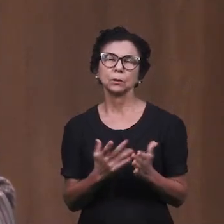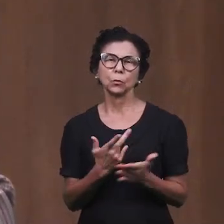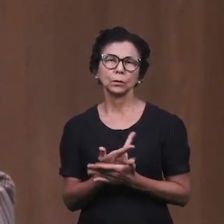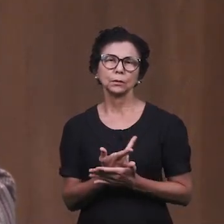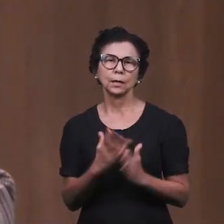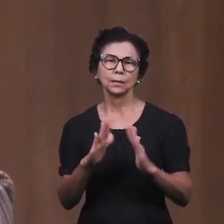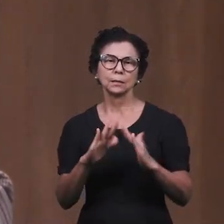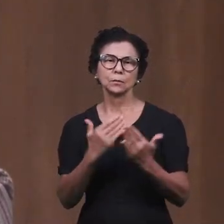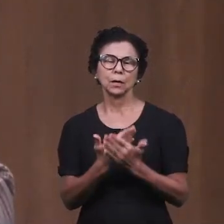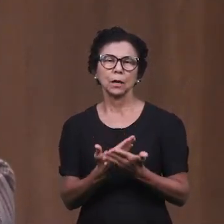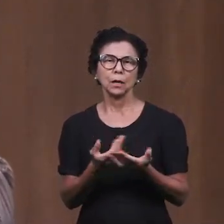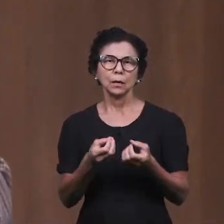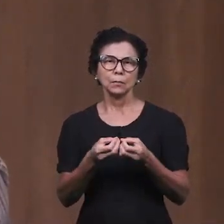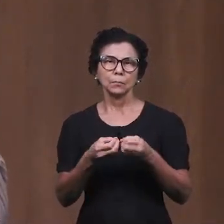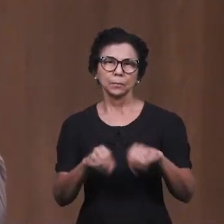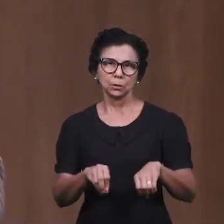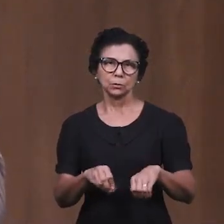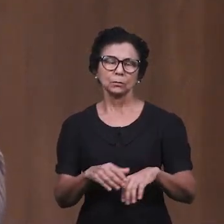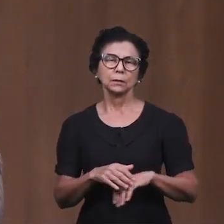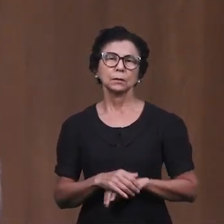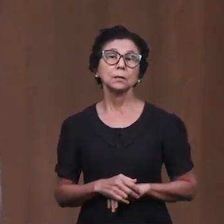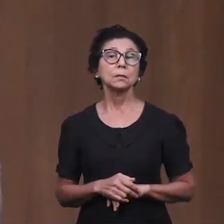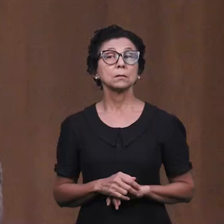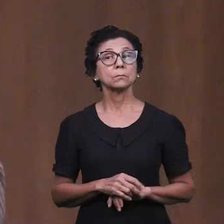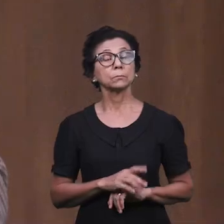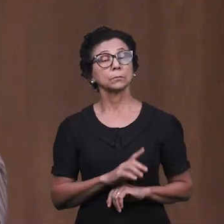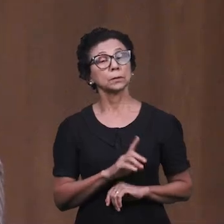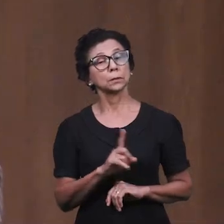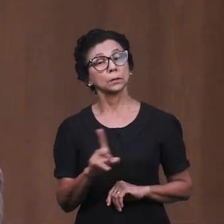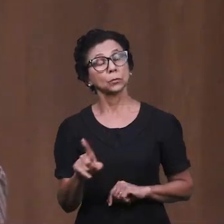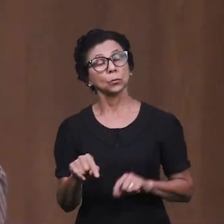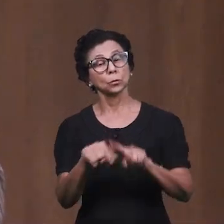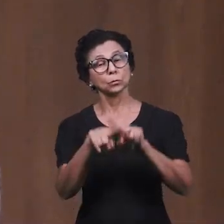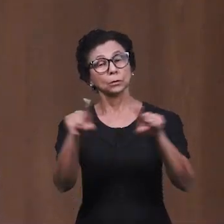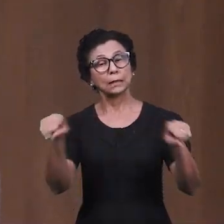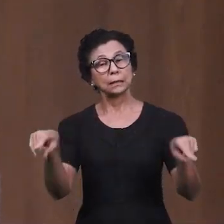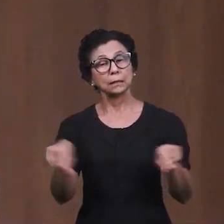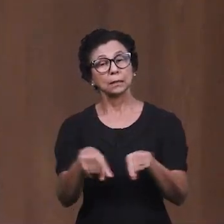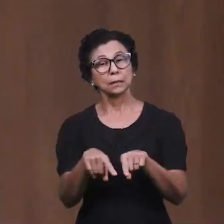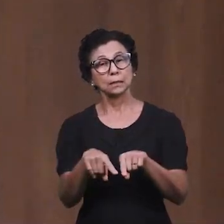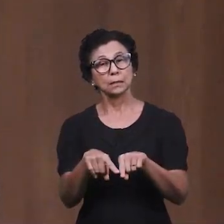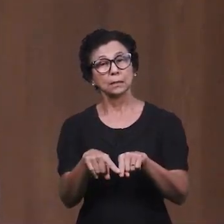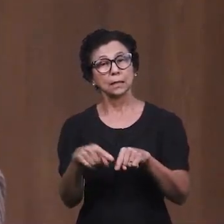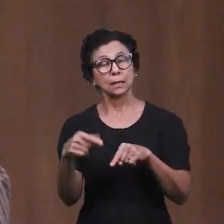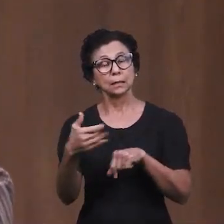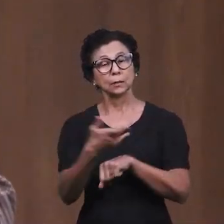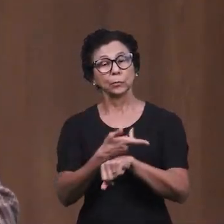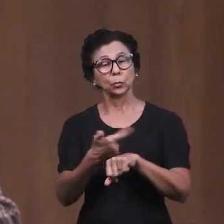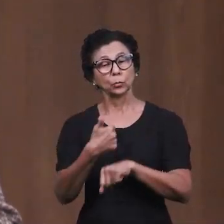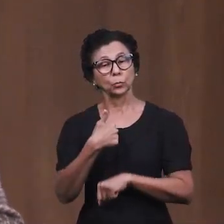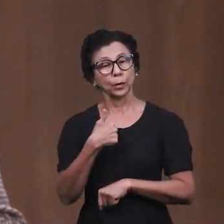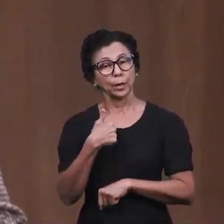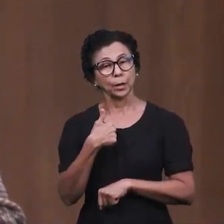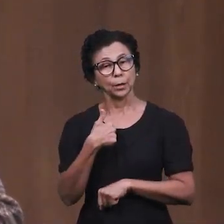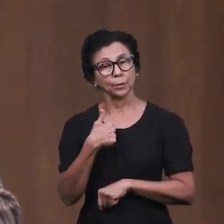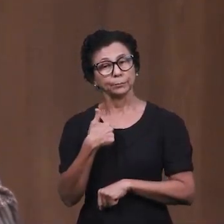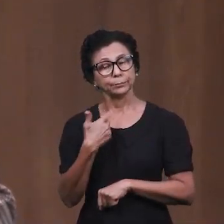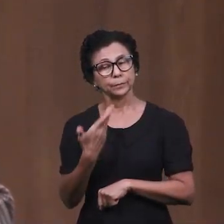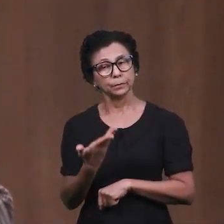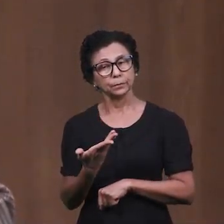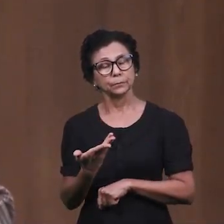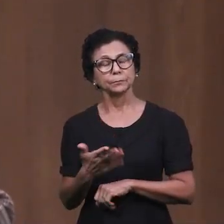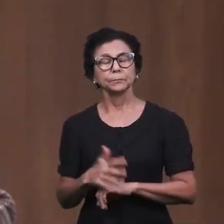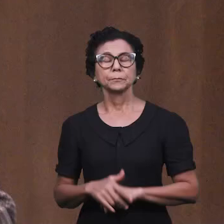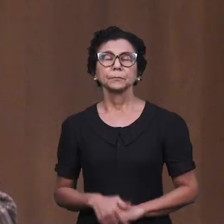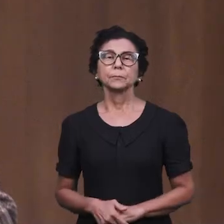escola, Porque quando chega até o consultório, já chega de uma maneira que nós precisamos lidar. Então, sempre chamando esses